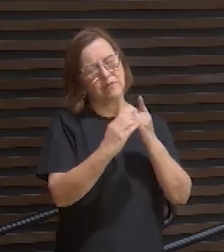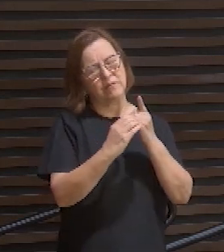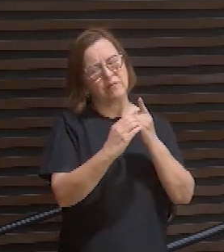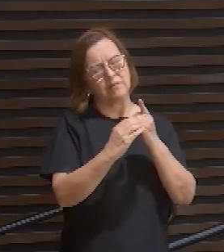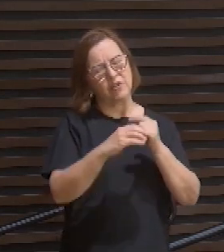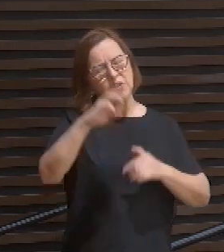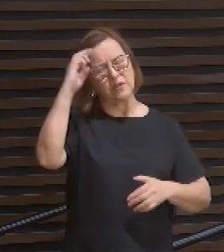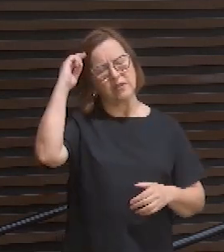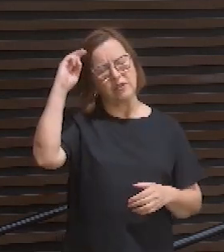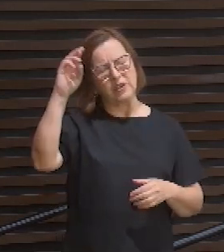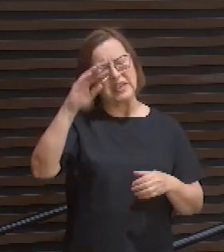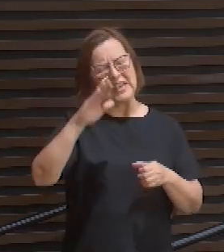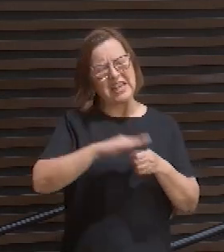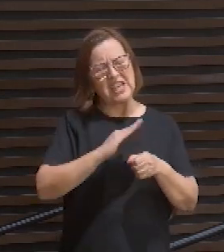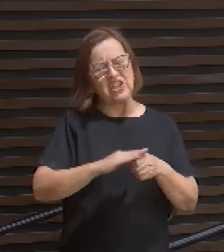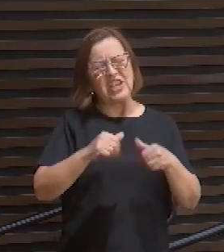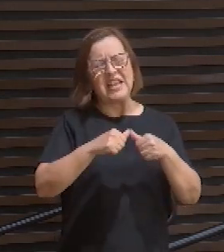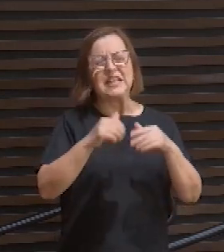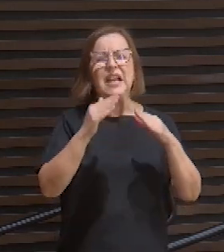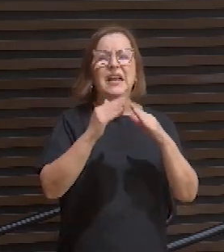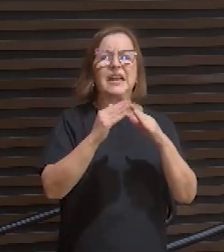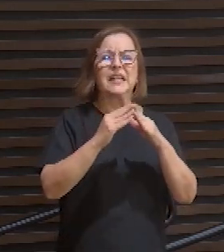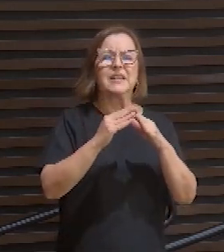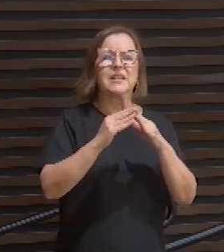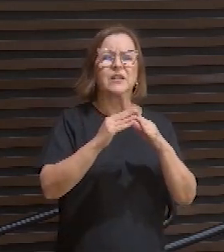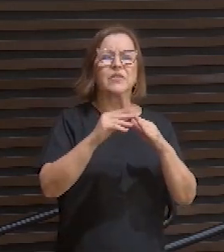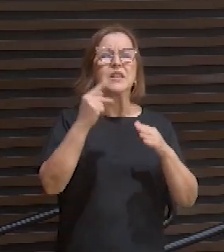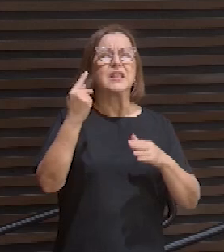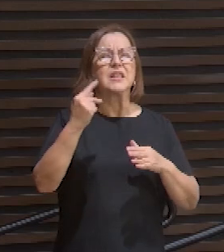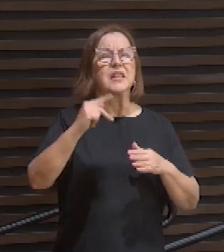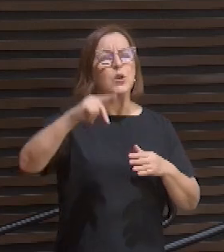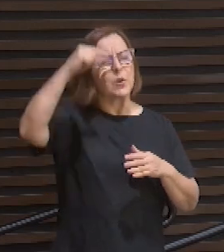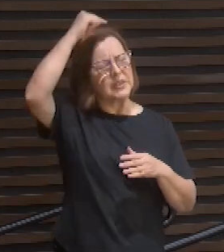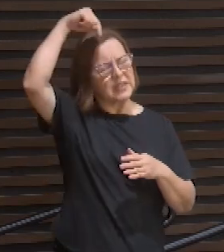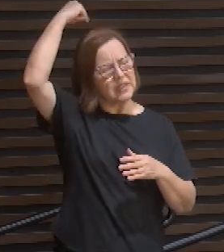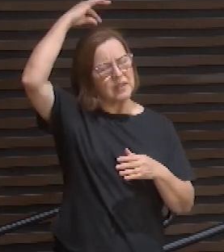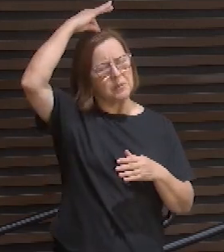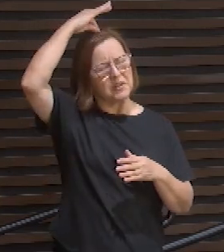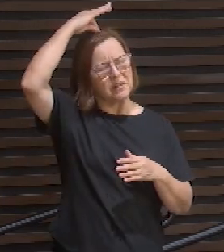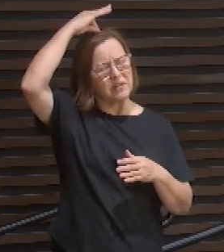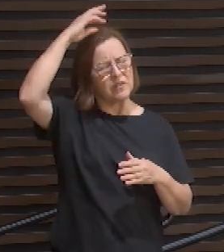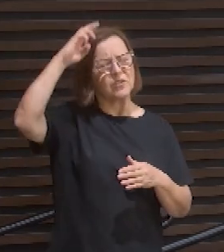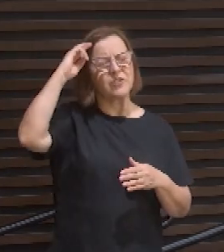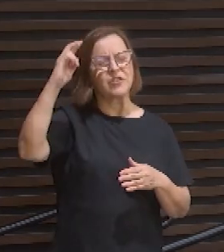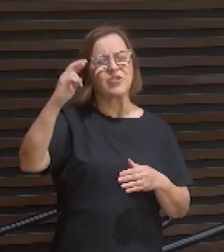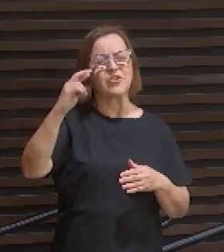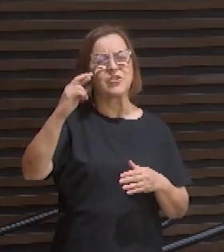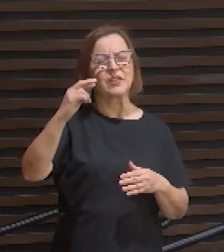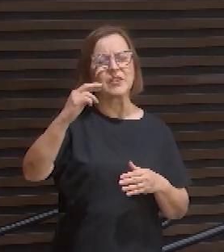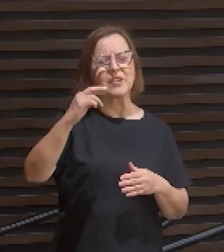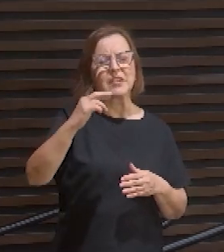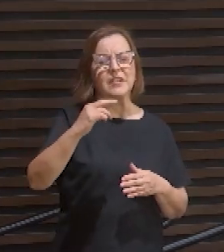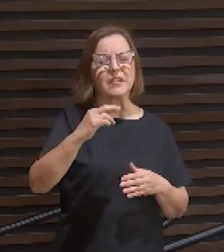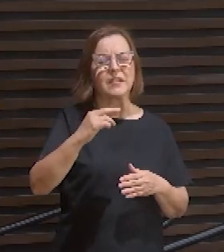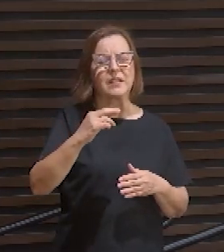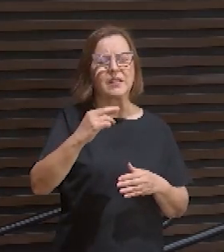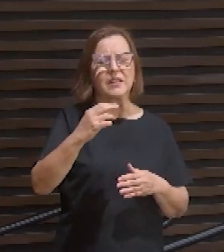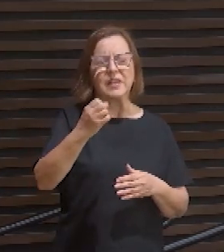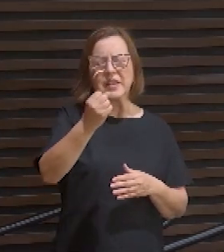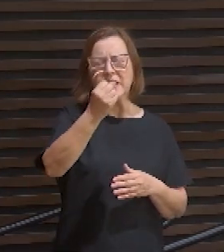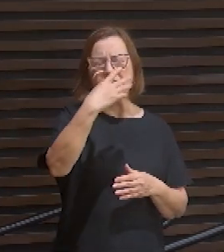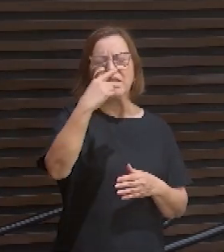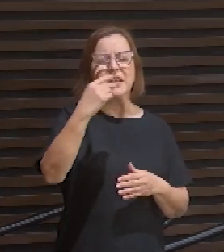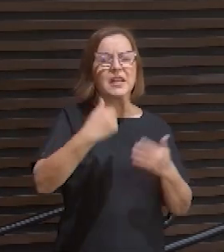Que o Senhor enche esta casa, Senhor, do Teu Santo Espírito. E o Senhor venha falar conosco por meio da Tua excelsa